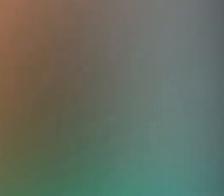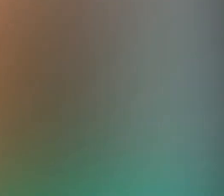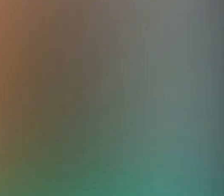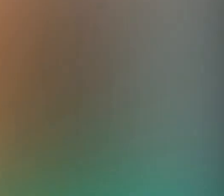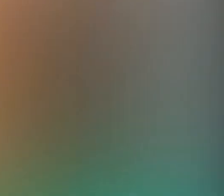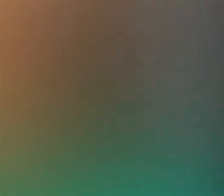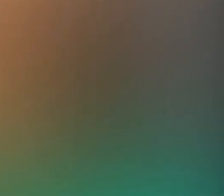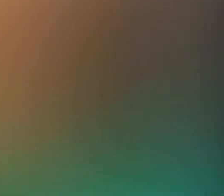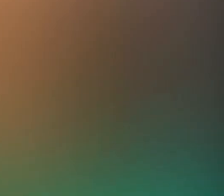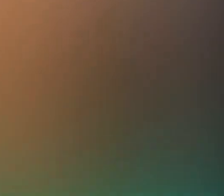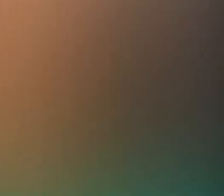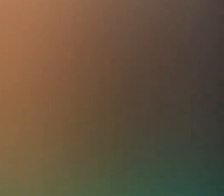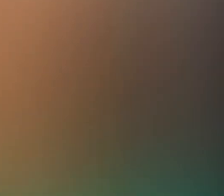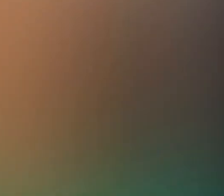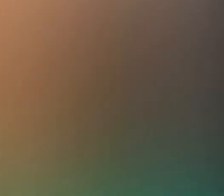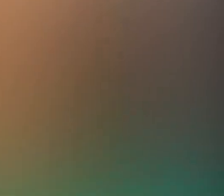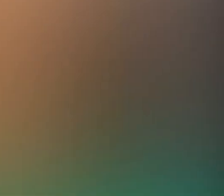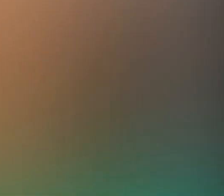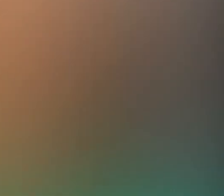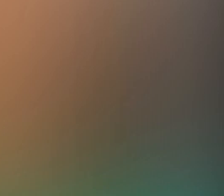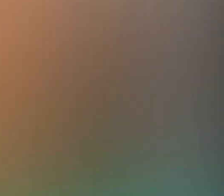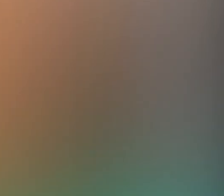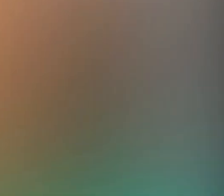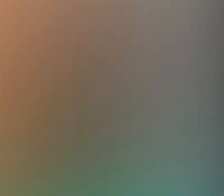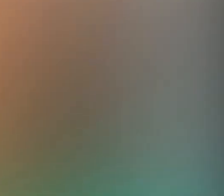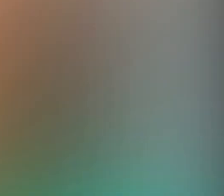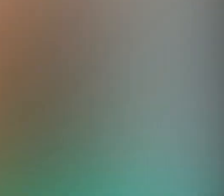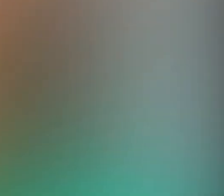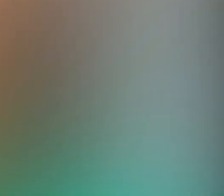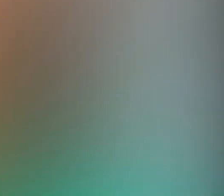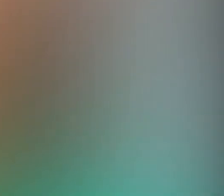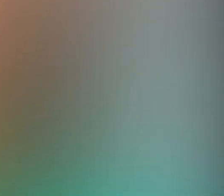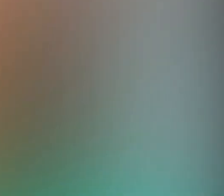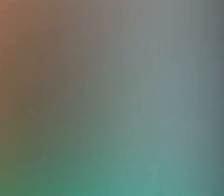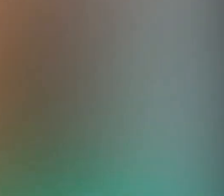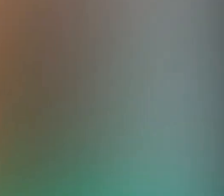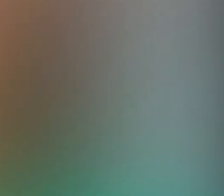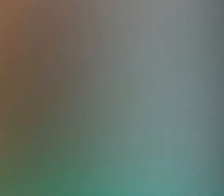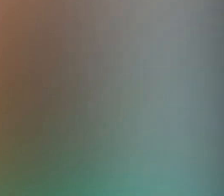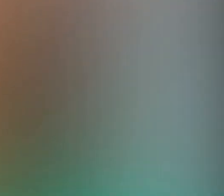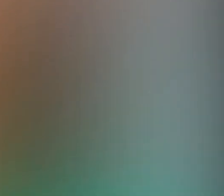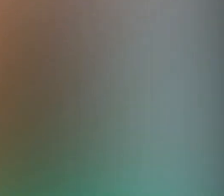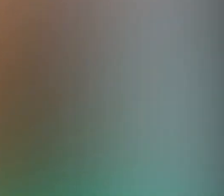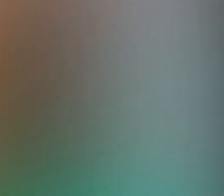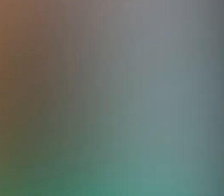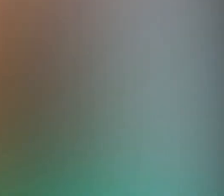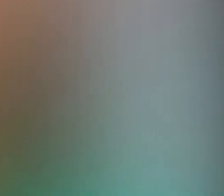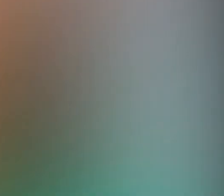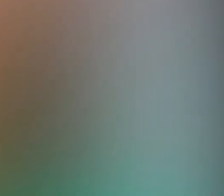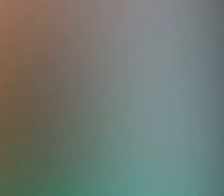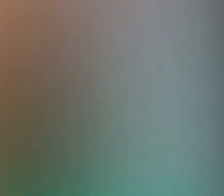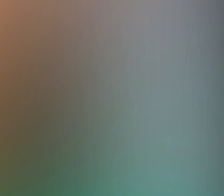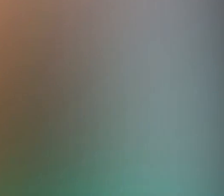covardia, mas de poder, amor e equilíbrio. Que possamos viver esse amor,